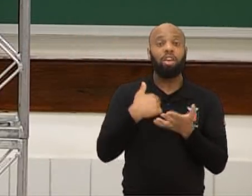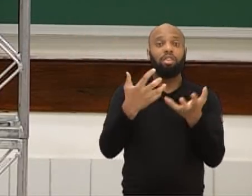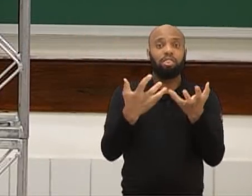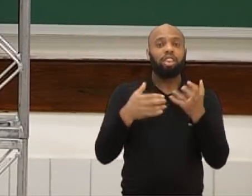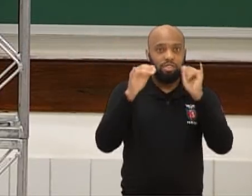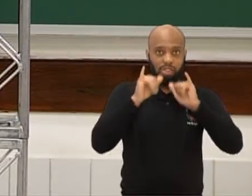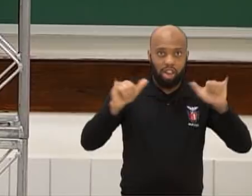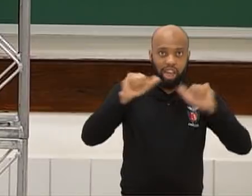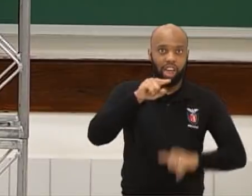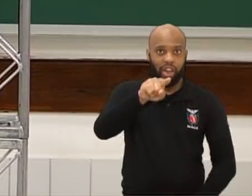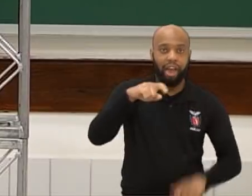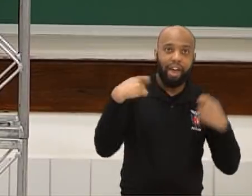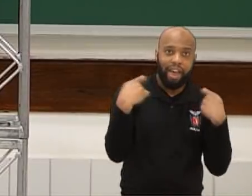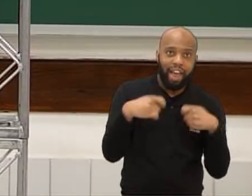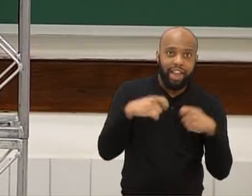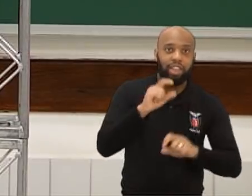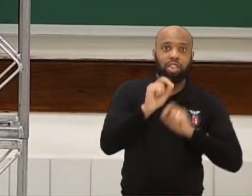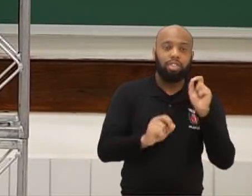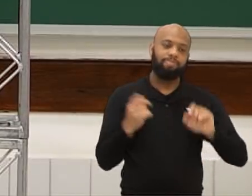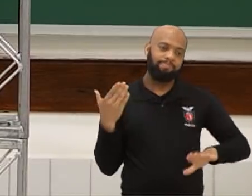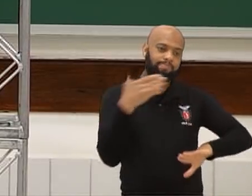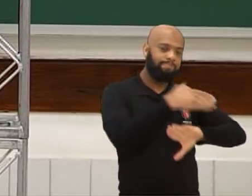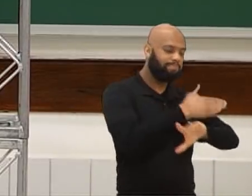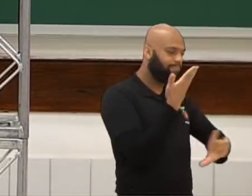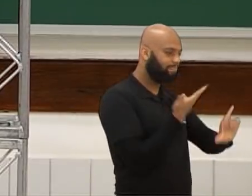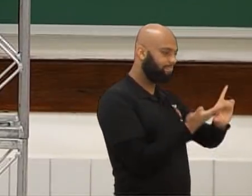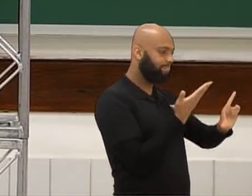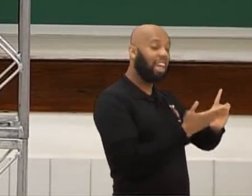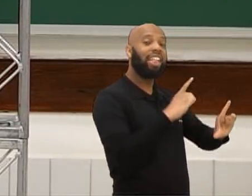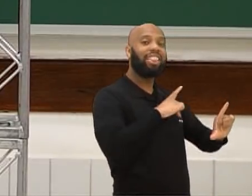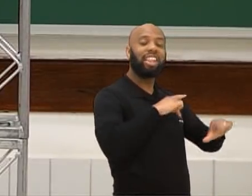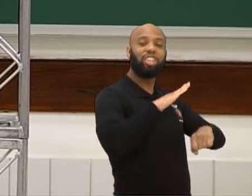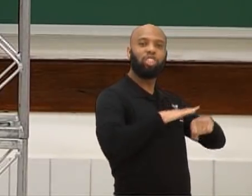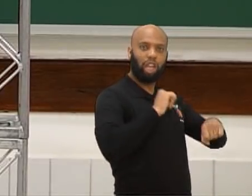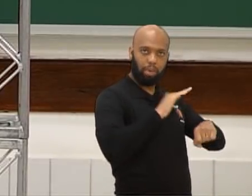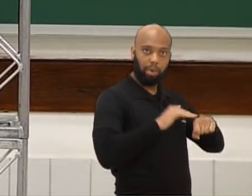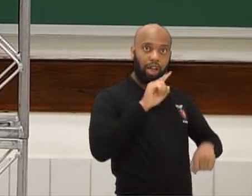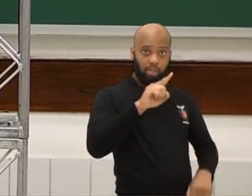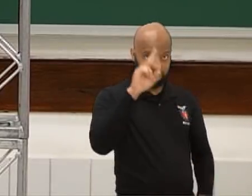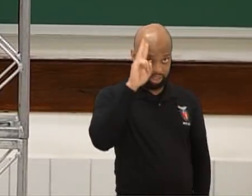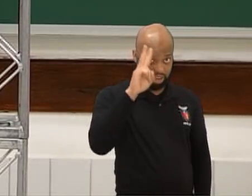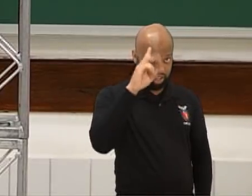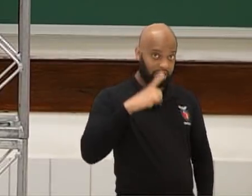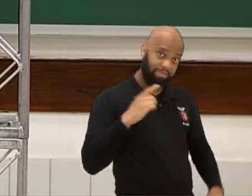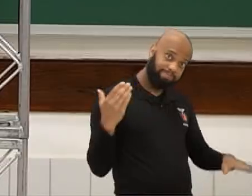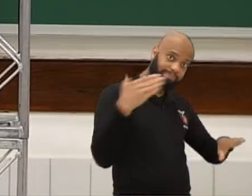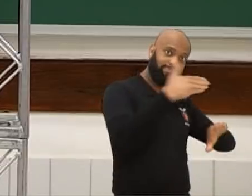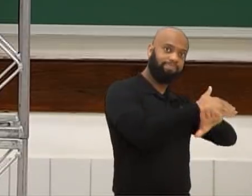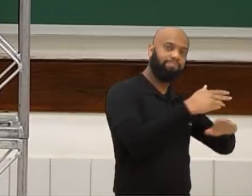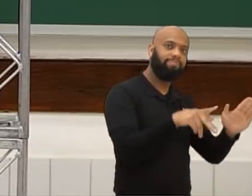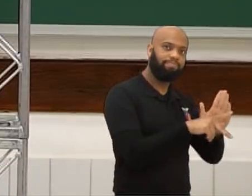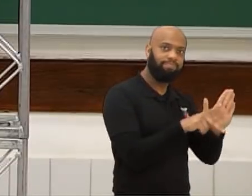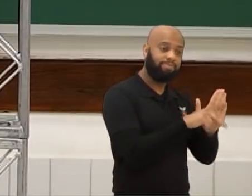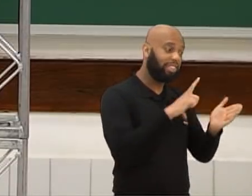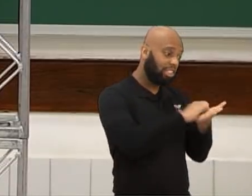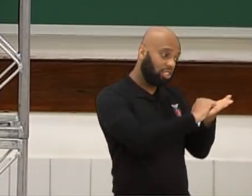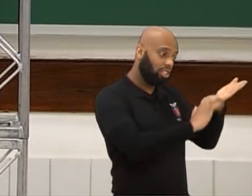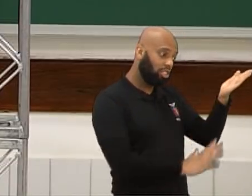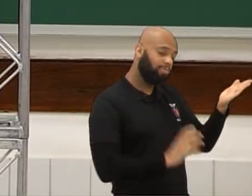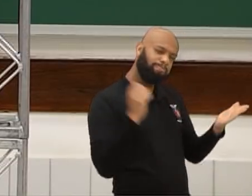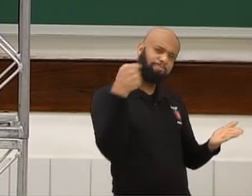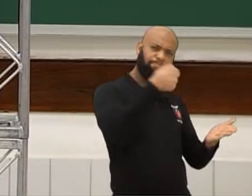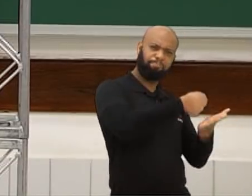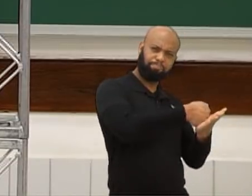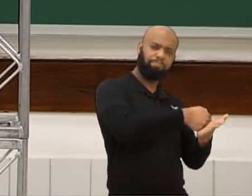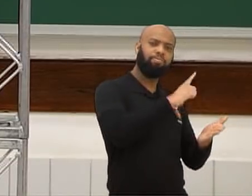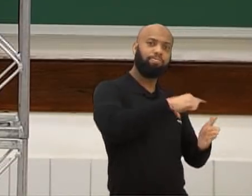preciso lembrá-los de registrar a frequência no Classroom. Vocês se lembram que quando vocês entram nas orientações da atividade, o